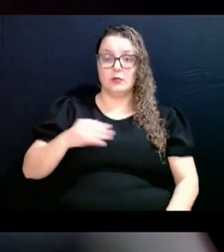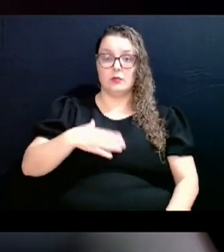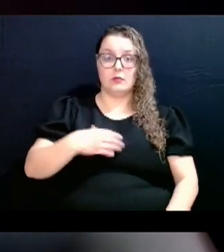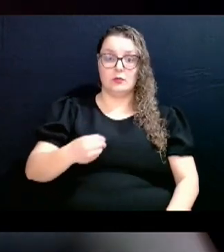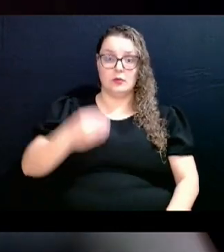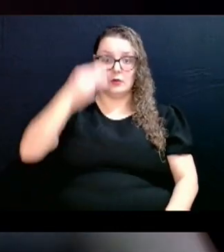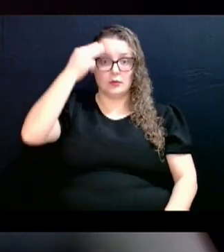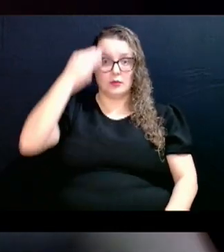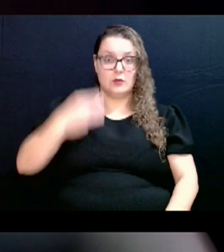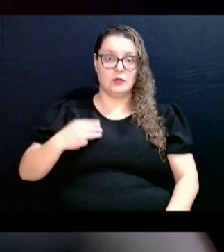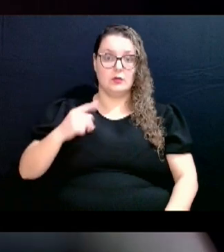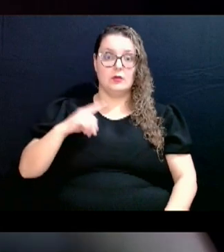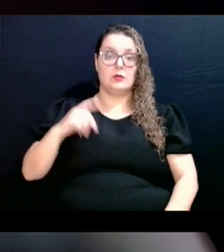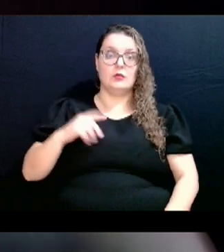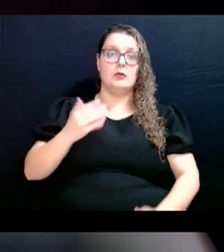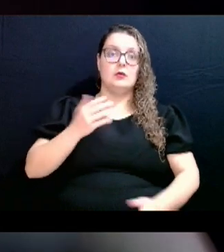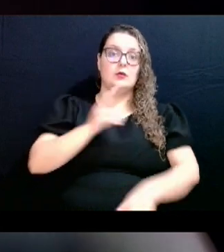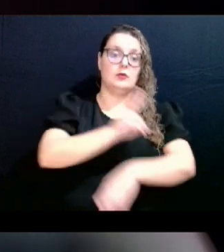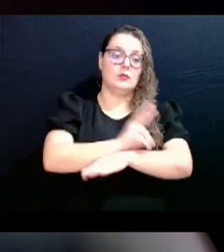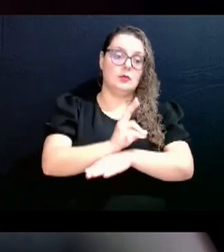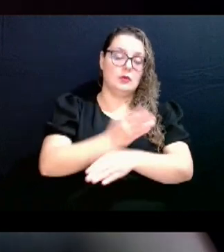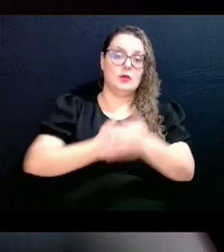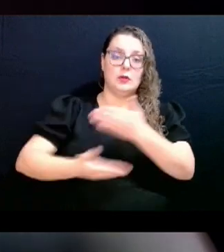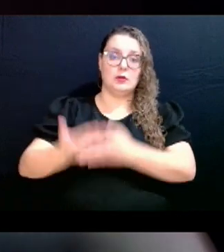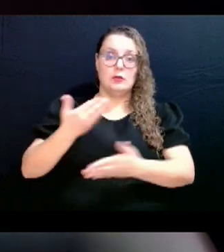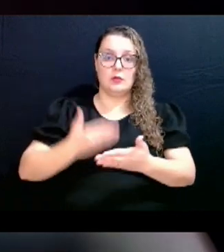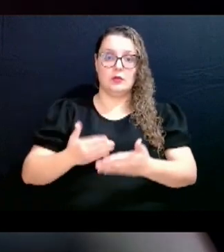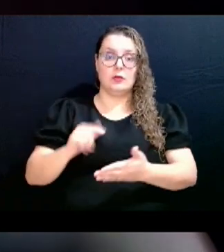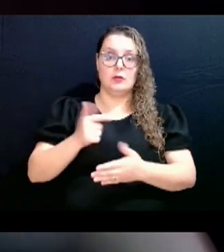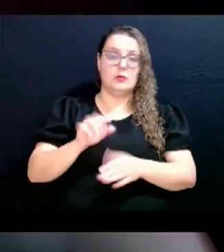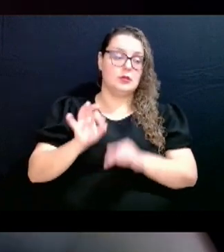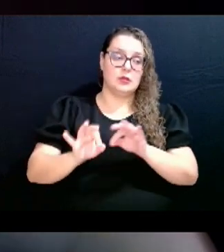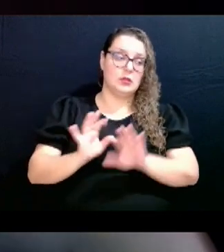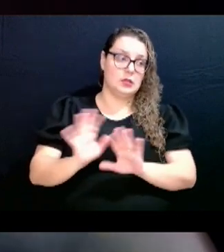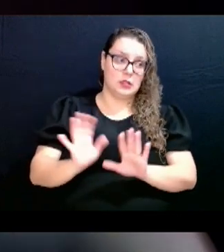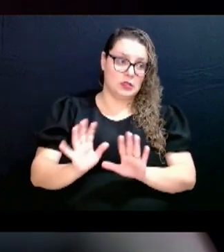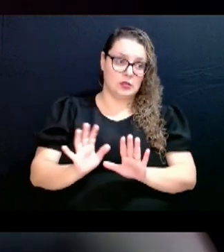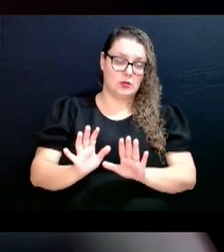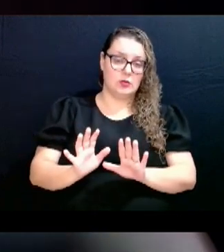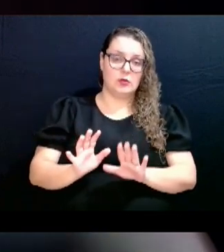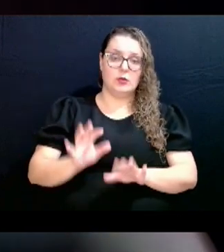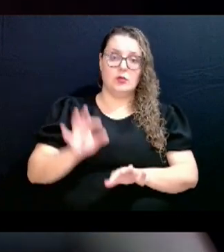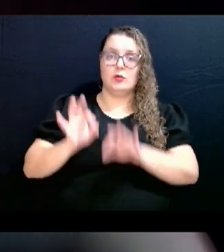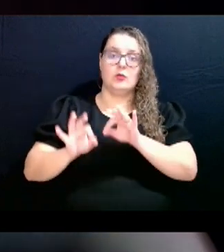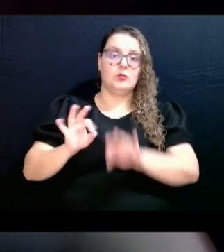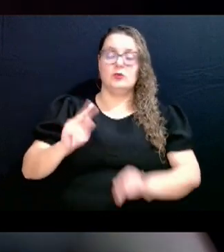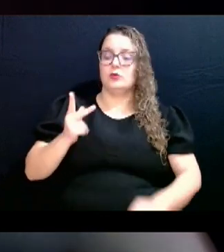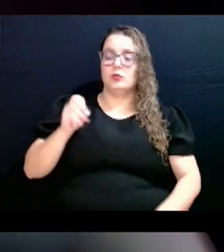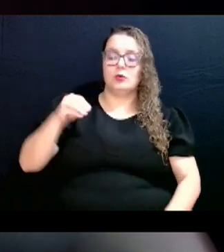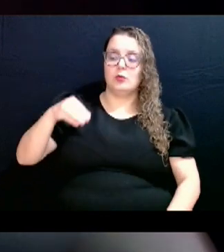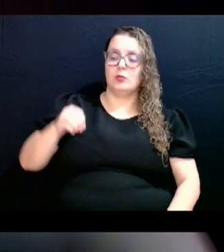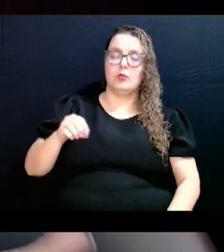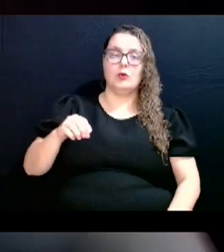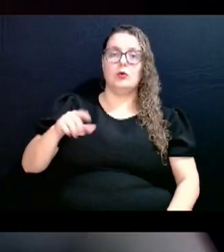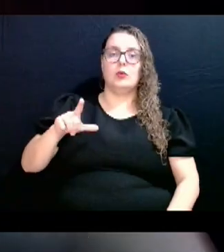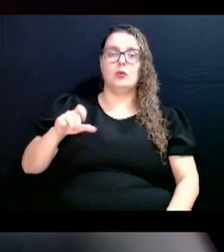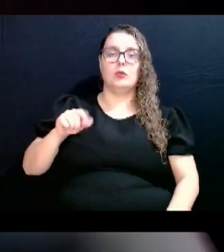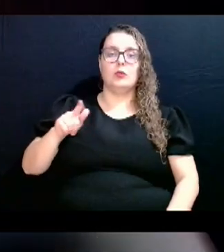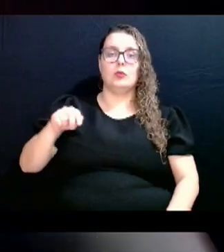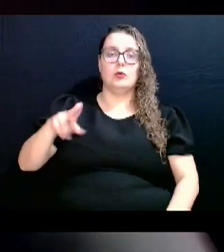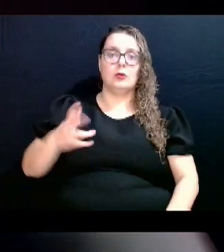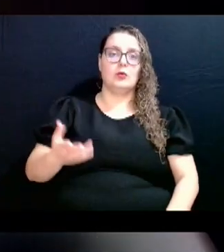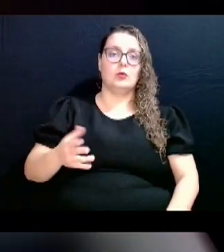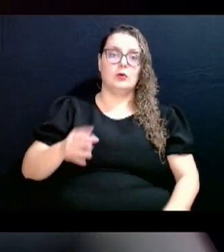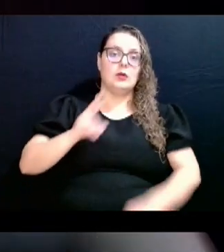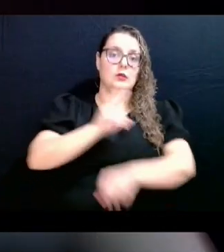de fato também, porque não tinha nada judicial. O juiz não homologou essa guarda. Como eu disse, no começo a família está